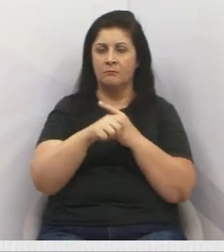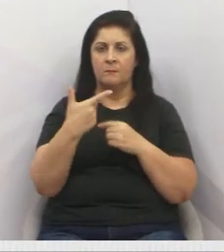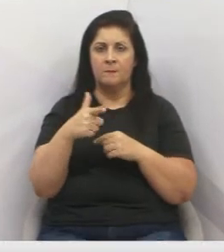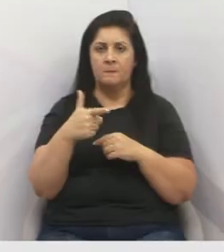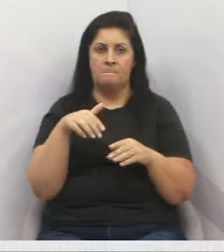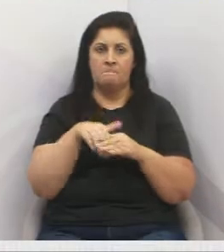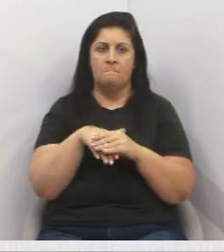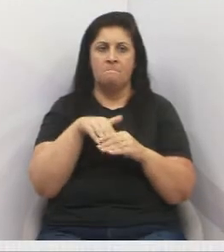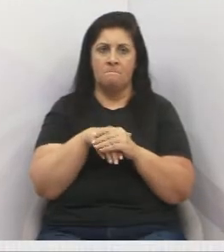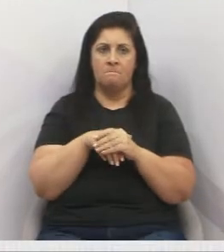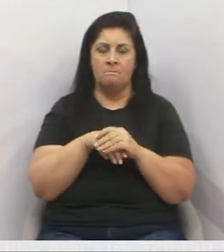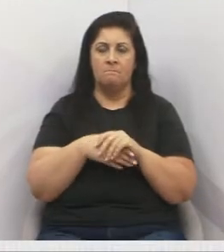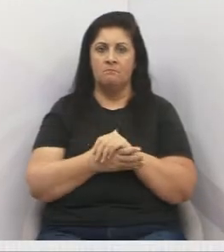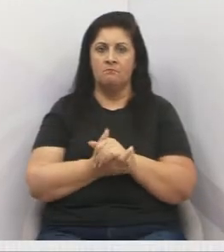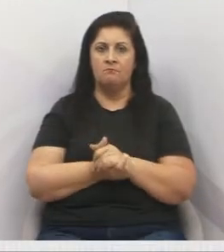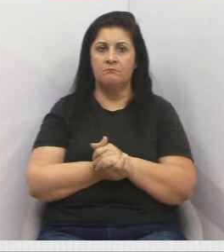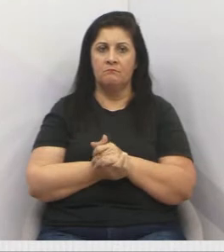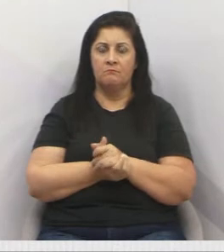branco. Certo?